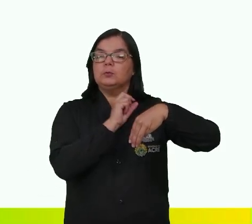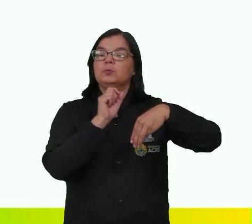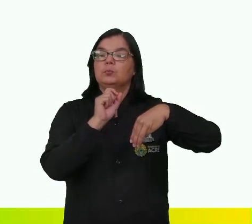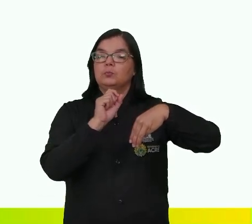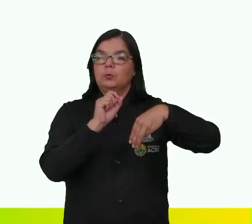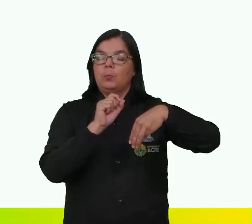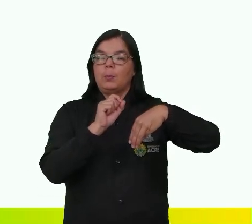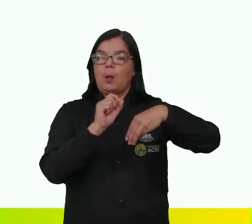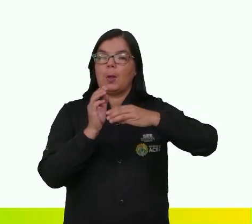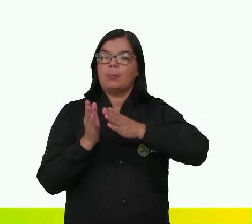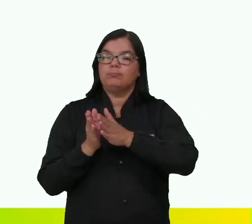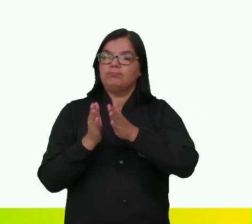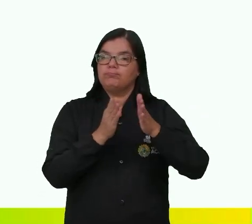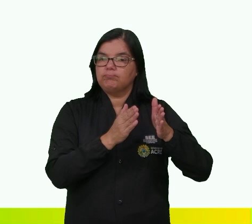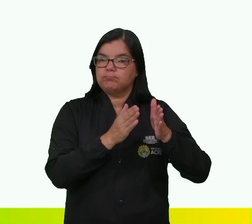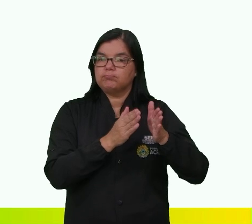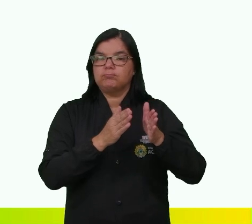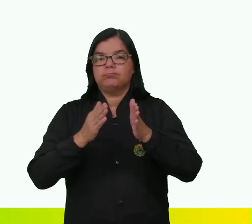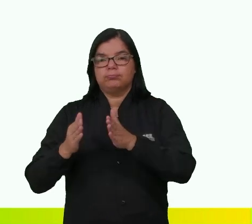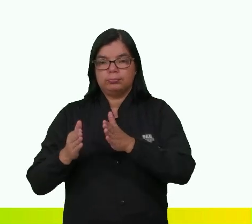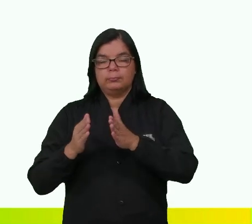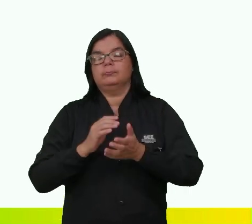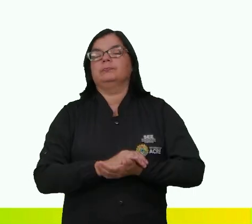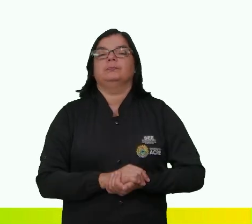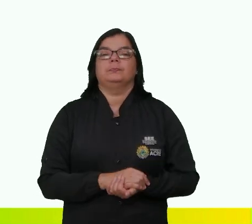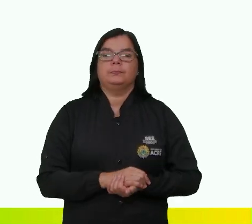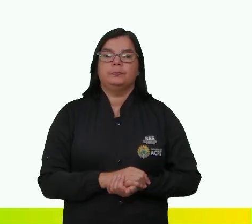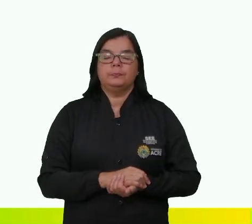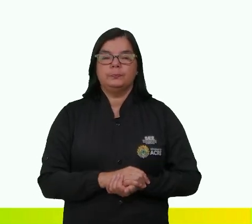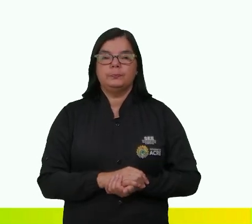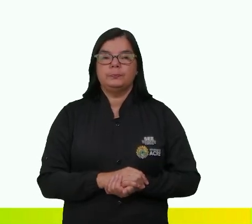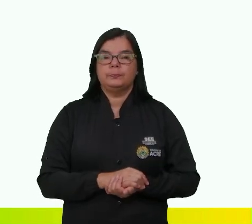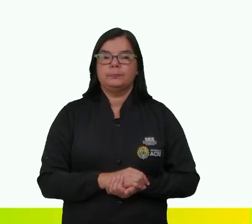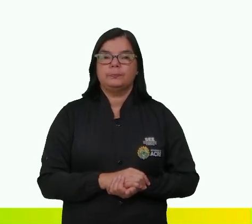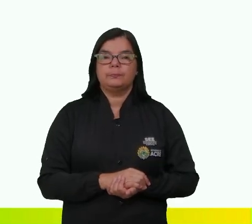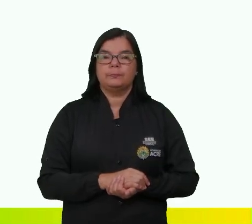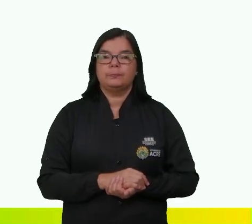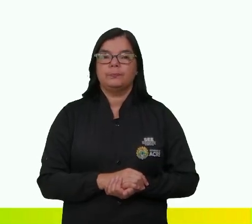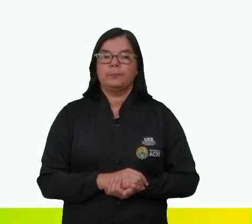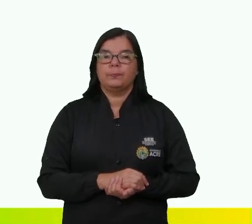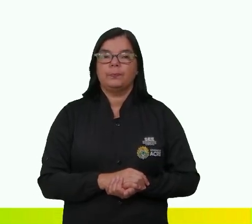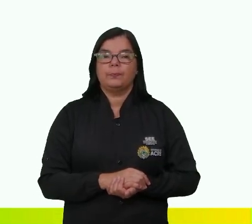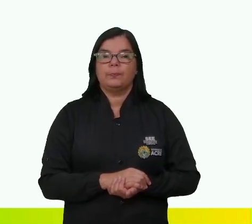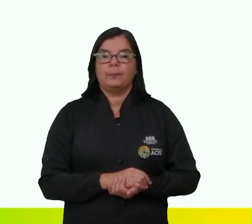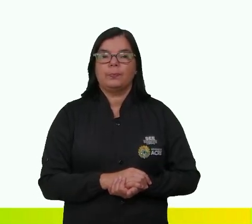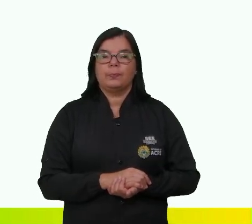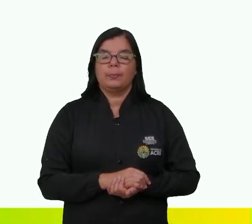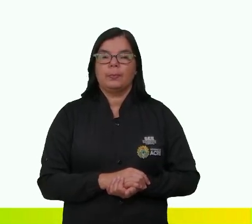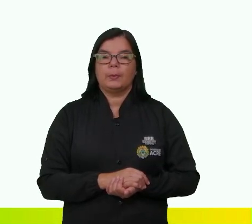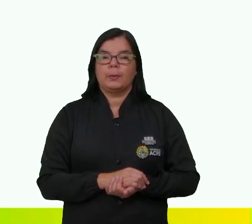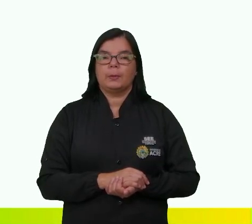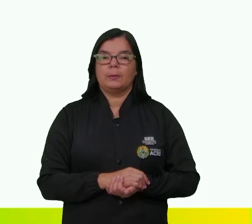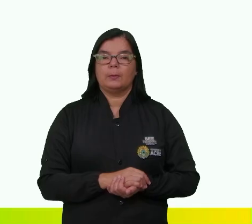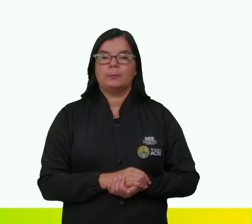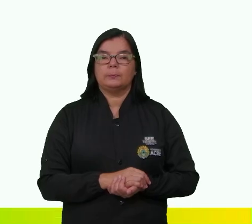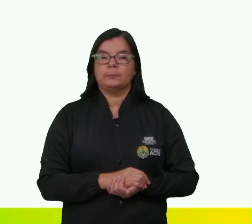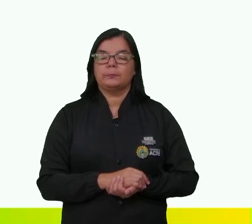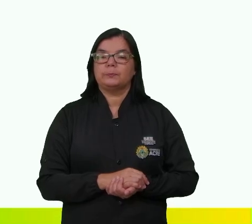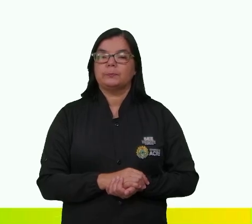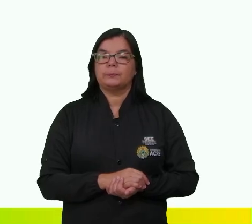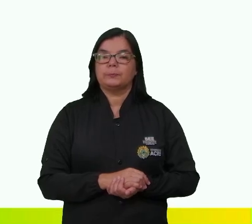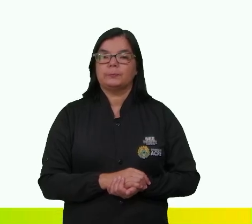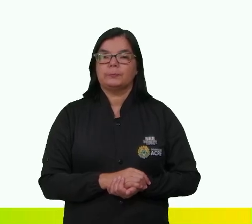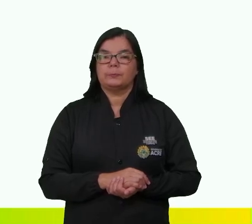por deslocar a função, tá? Para a direita ou para a esquerda. Pois bem, já que